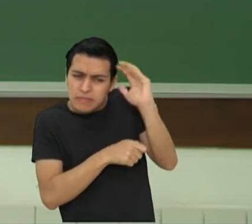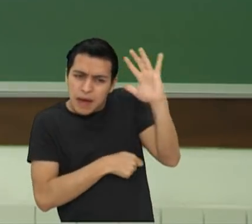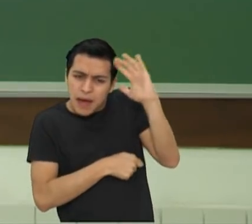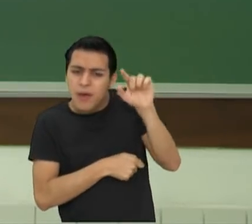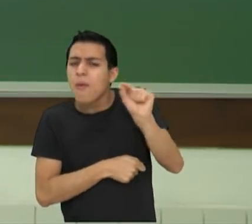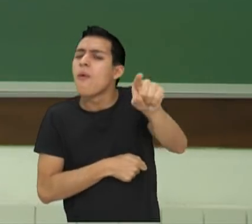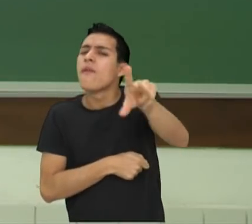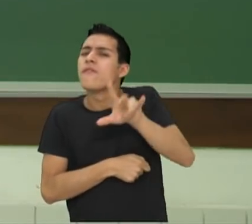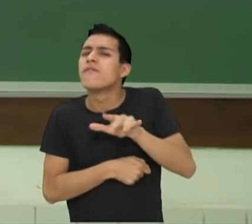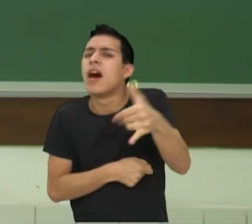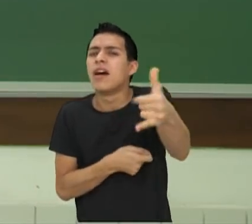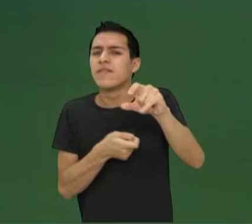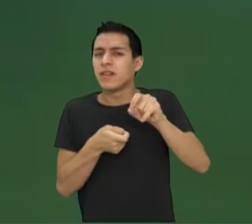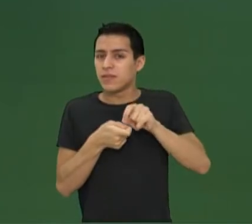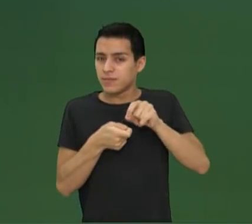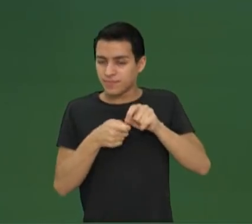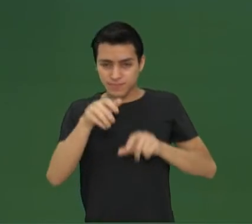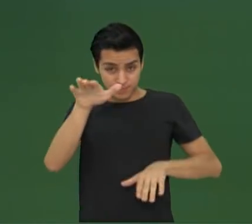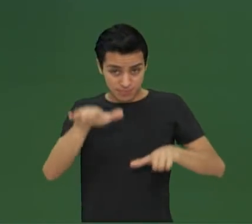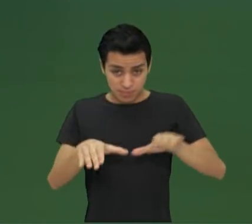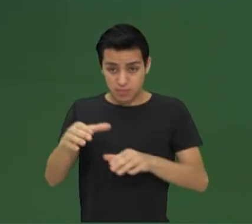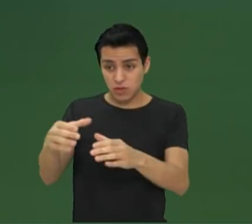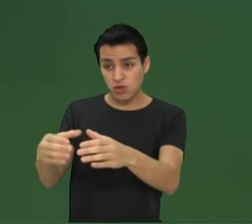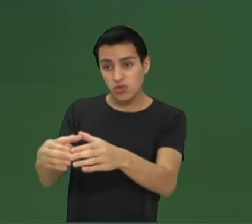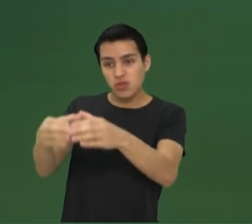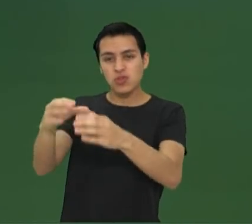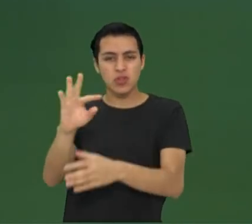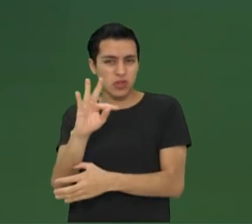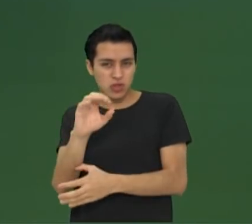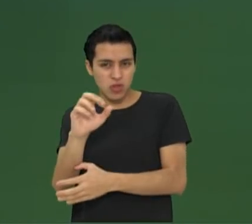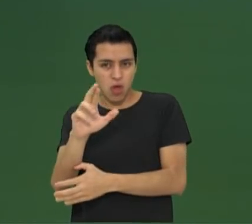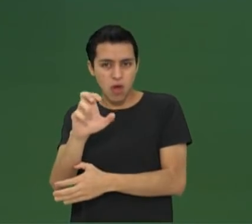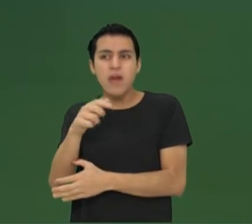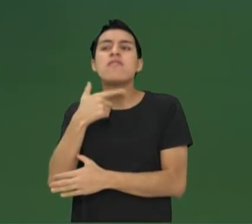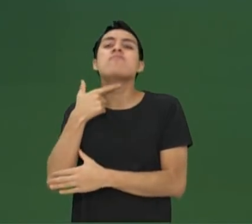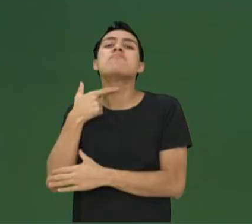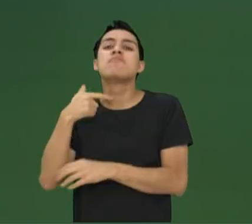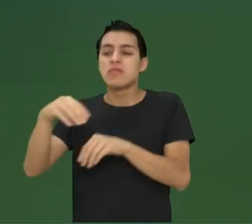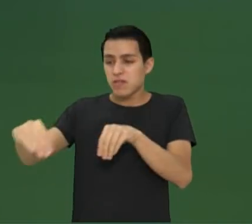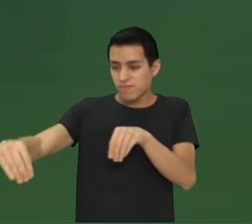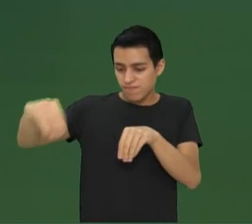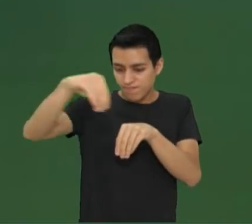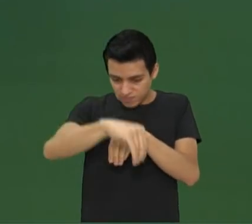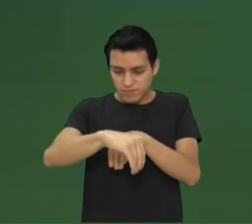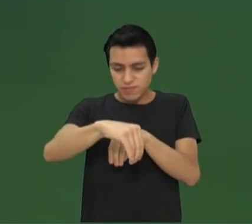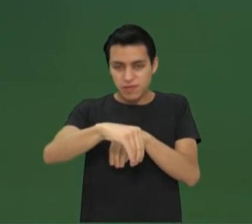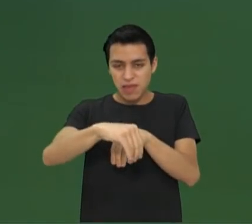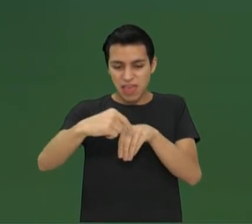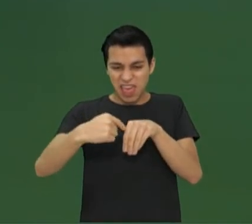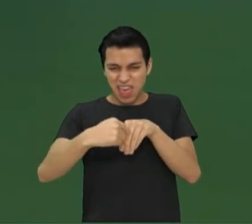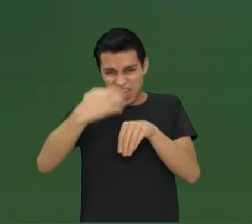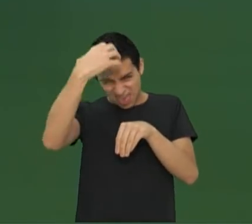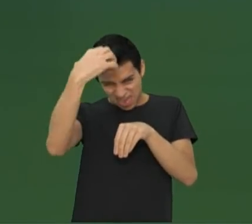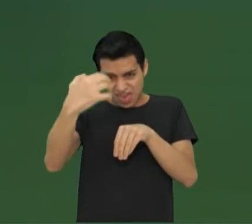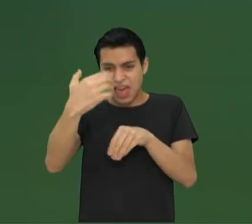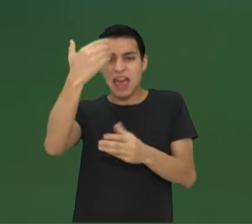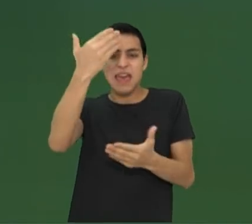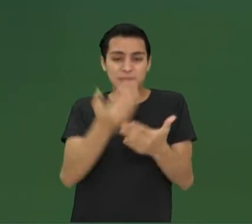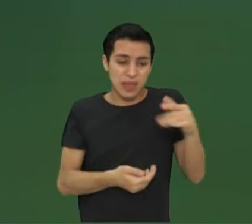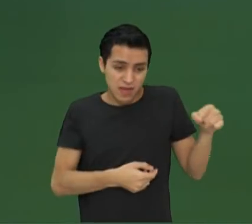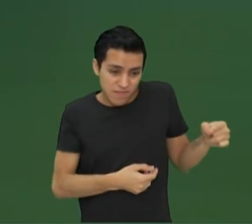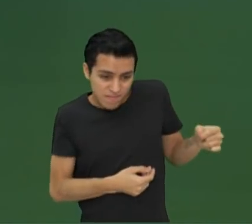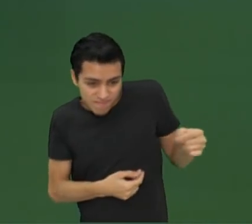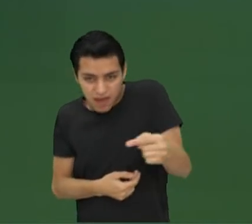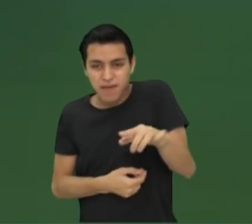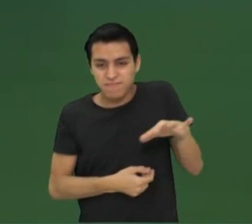aqui a torre veio na vontade, na sede de matar o rei, de dar um cheque no rei, e aconteceu, acabou perdendo para o bispo, né? Então tem